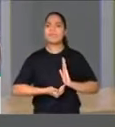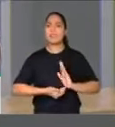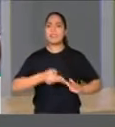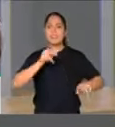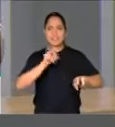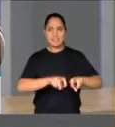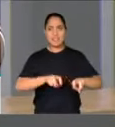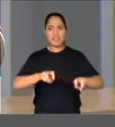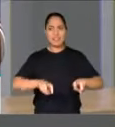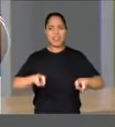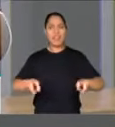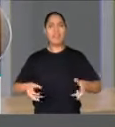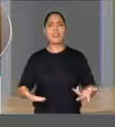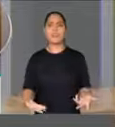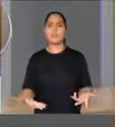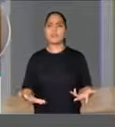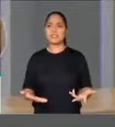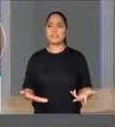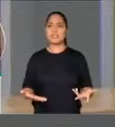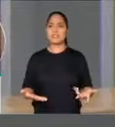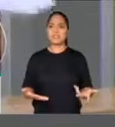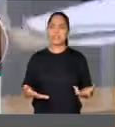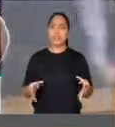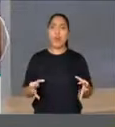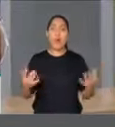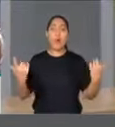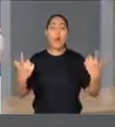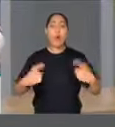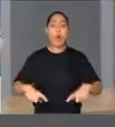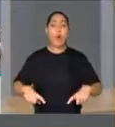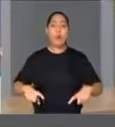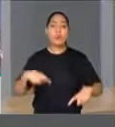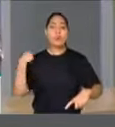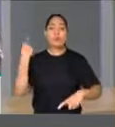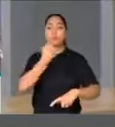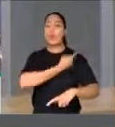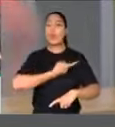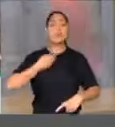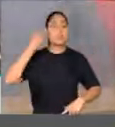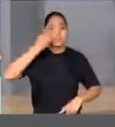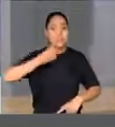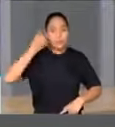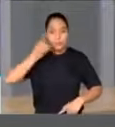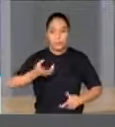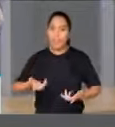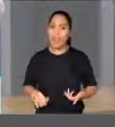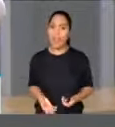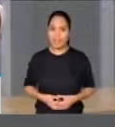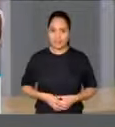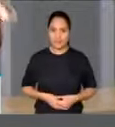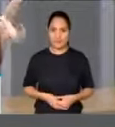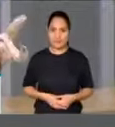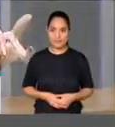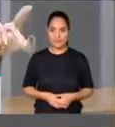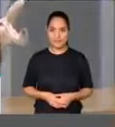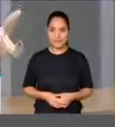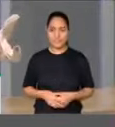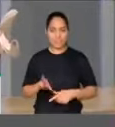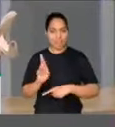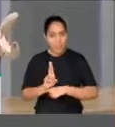sentados nos assentos dos nossos parlamentares, de quem